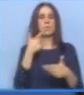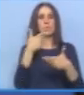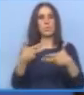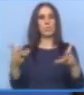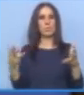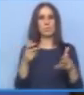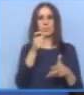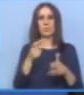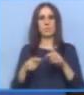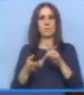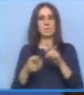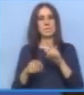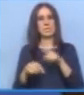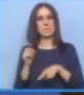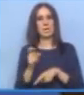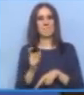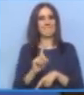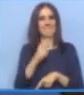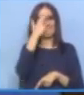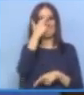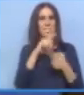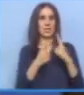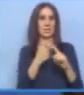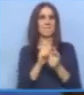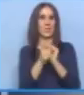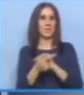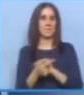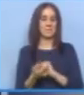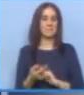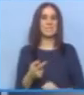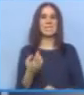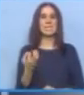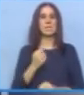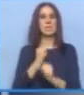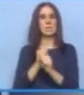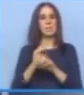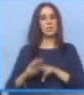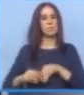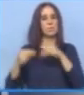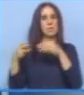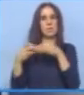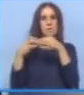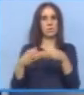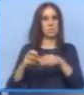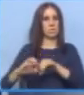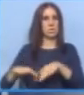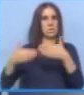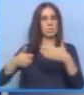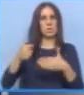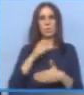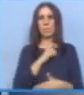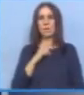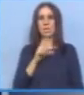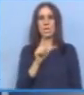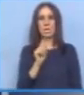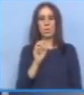que as pessoas não possam sair, ao contrário dos castelos, não é? E foi um trabalho dos espiritanos desde o início, sobretudo com o padre Leonardo,